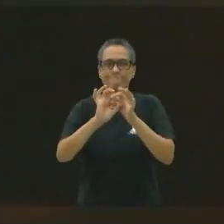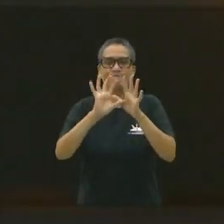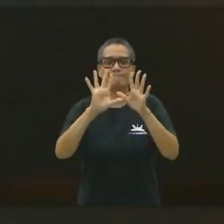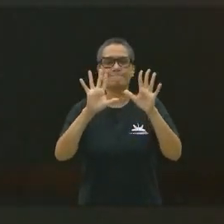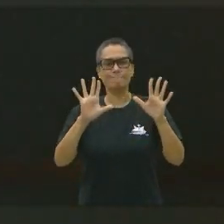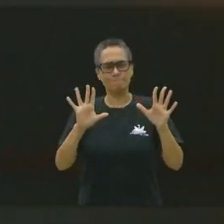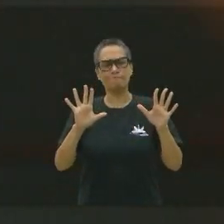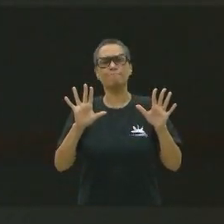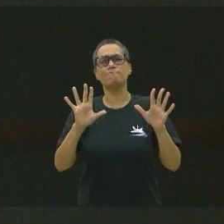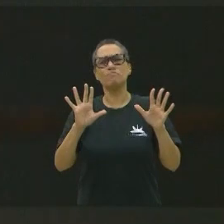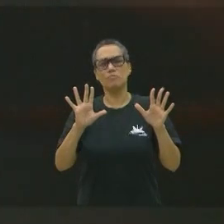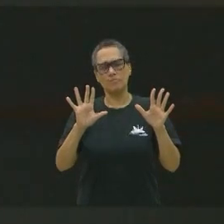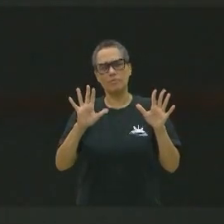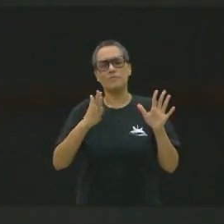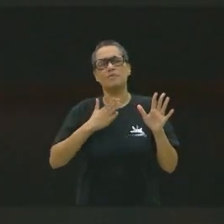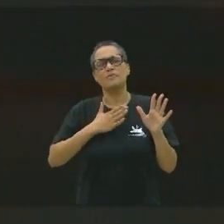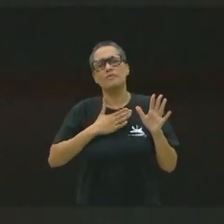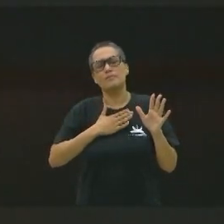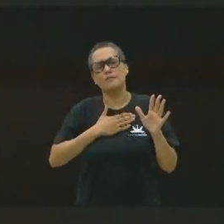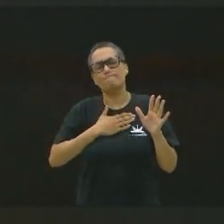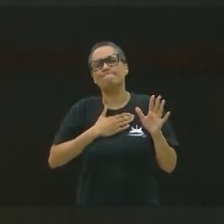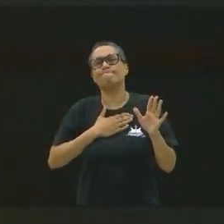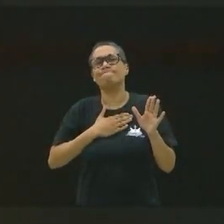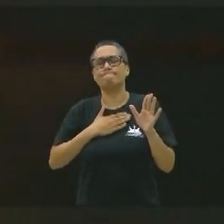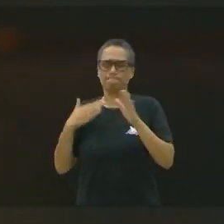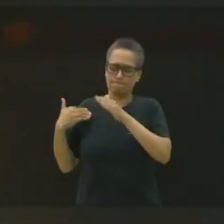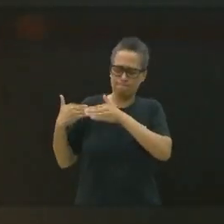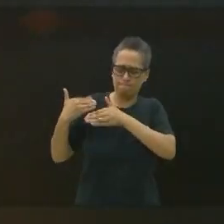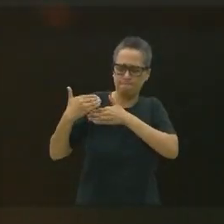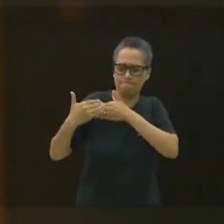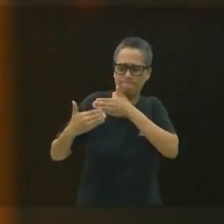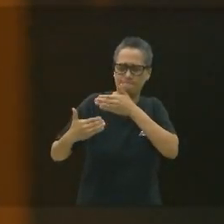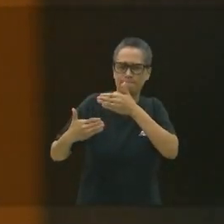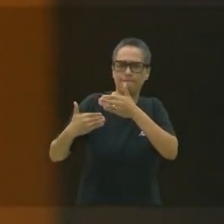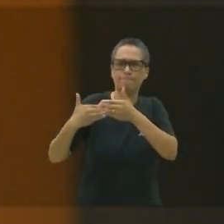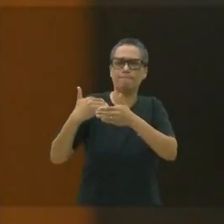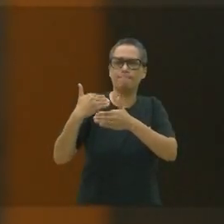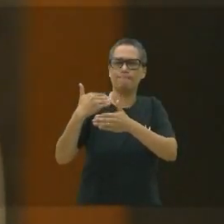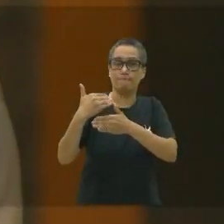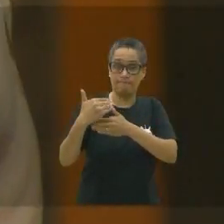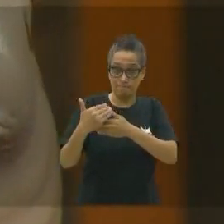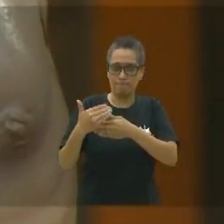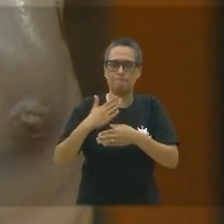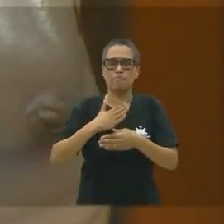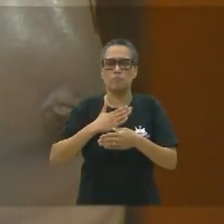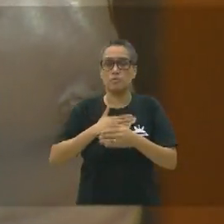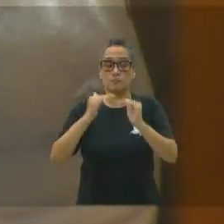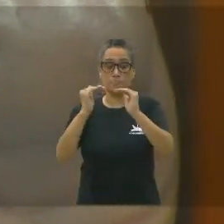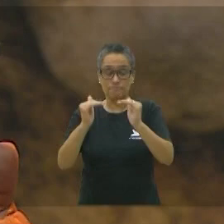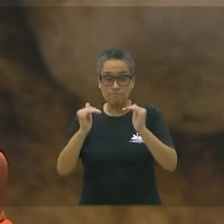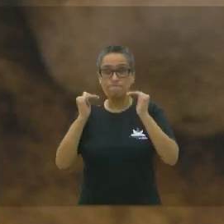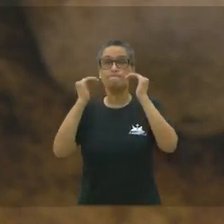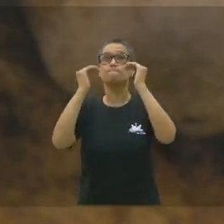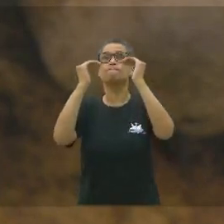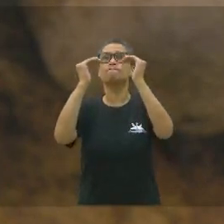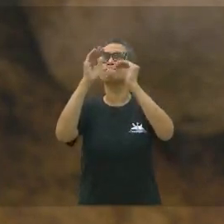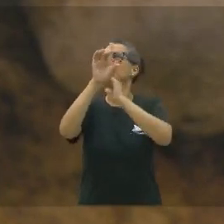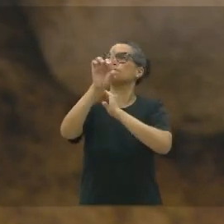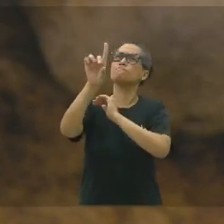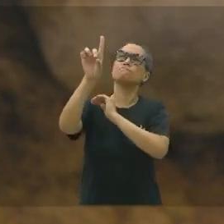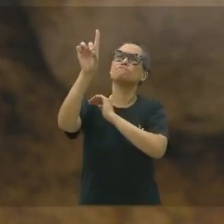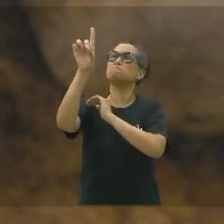sou. Meu tesouro, minha herança, meu supremo bem.